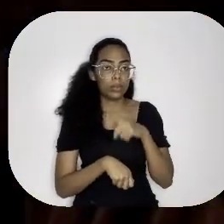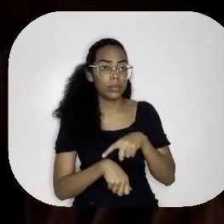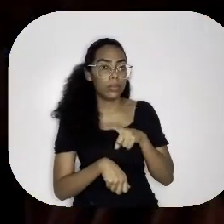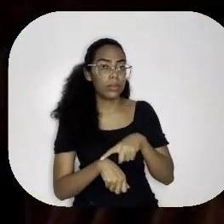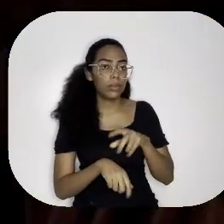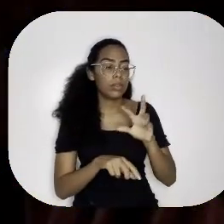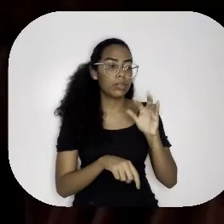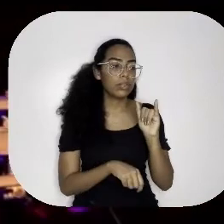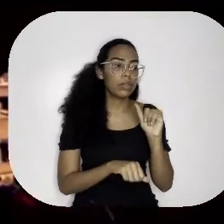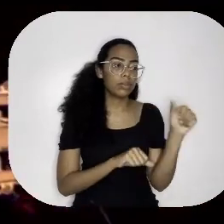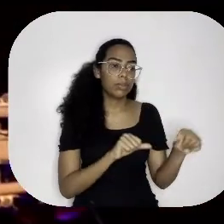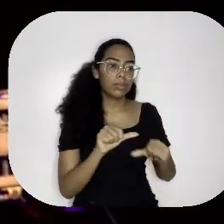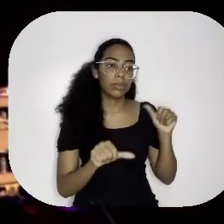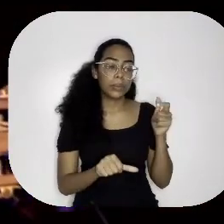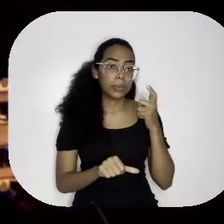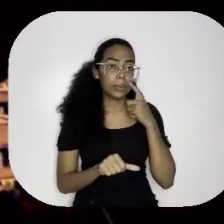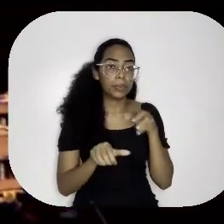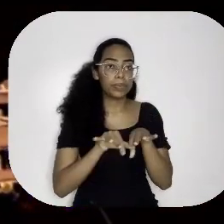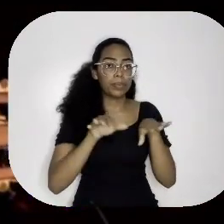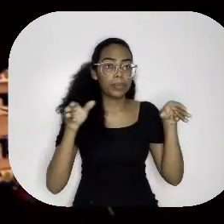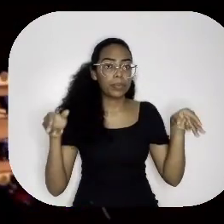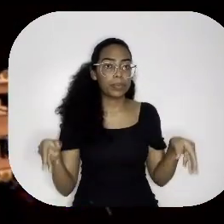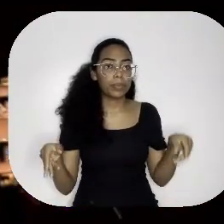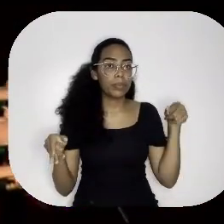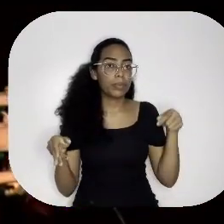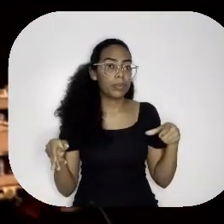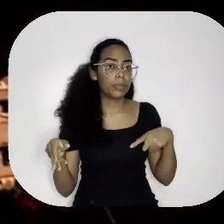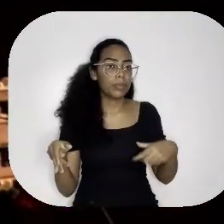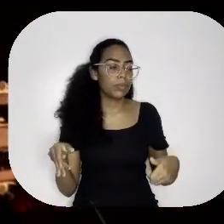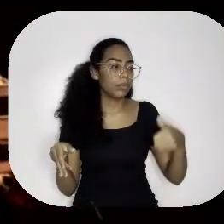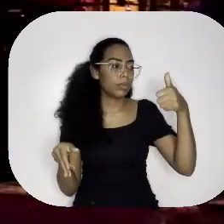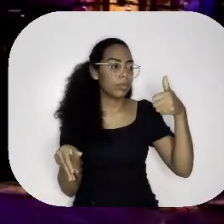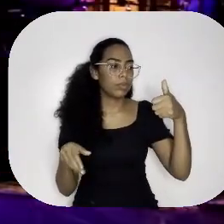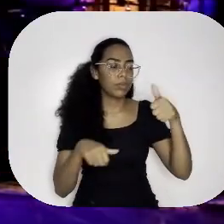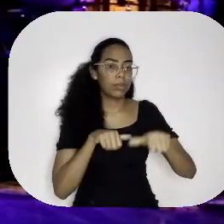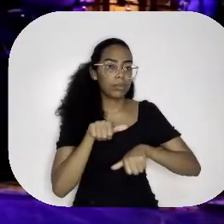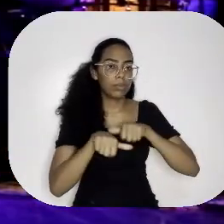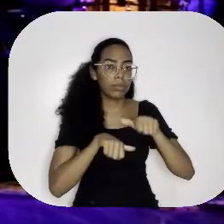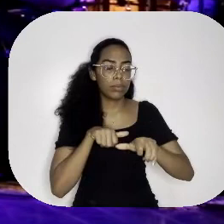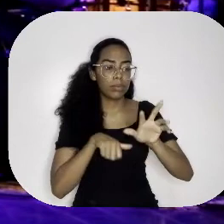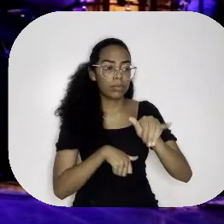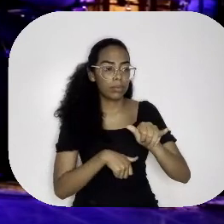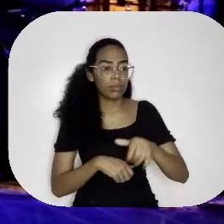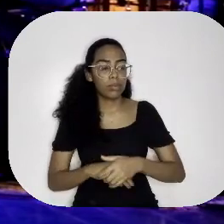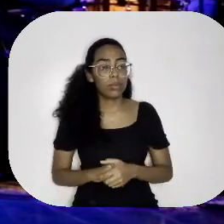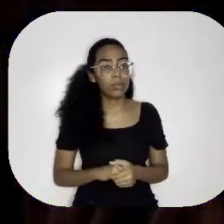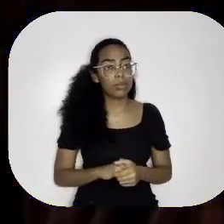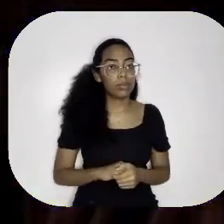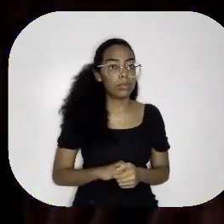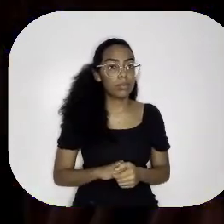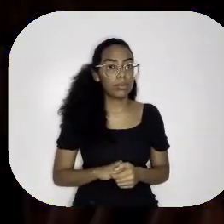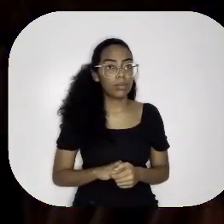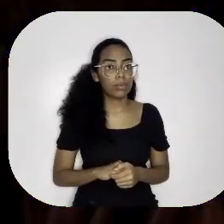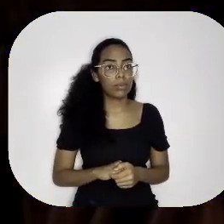um altar para esse tempo. O tempo nós vamos venerar.